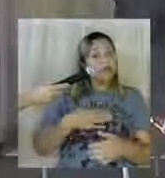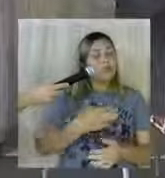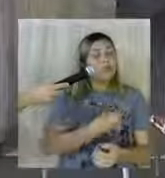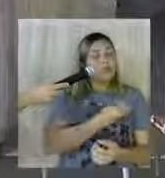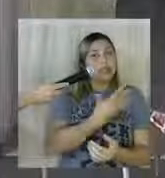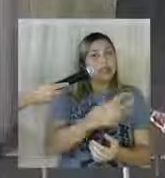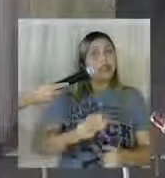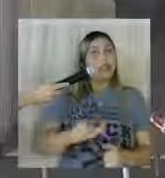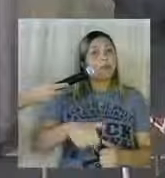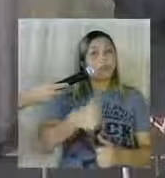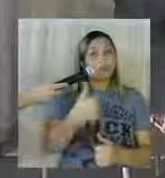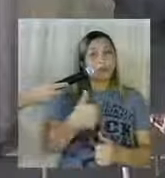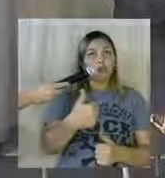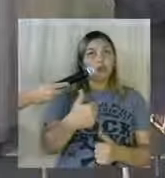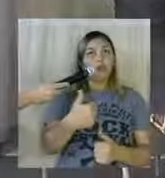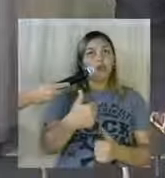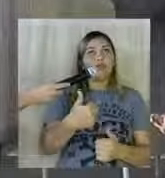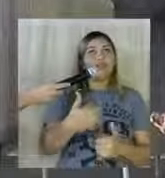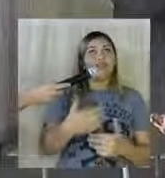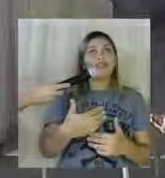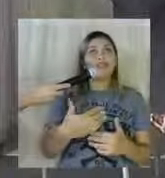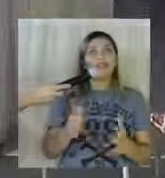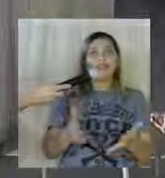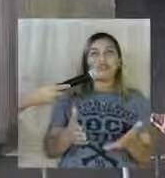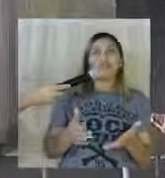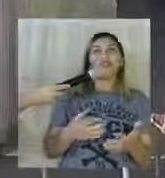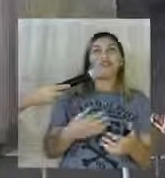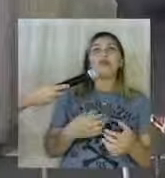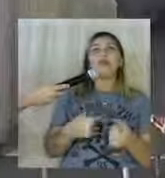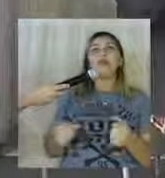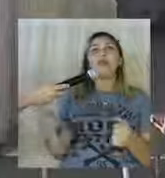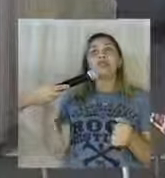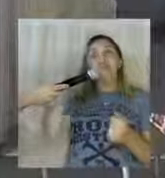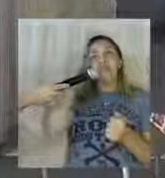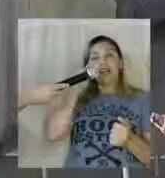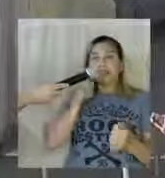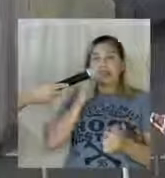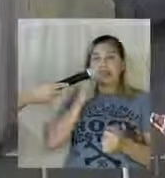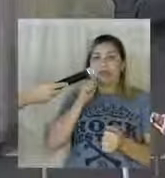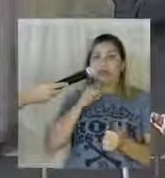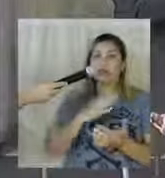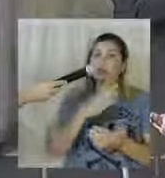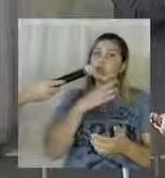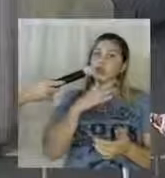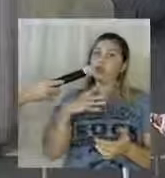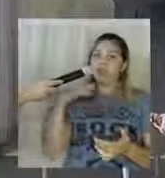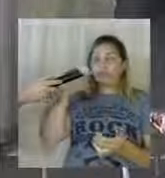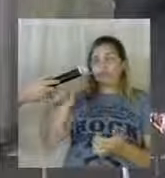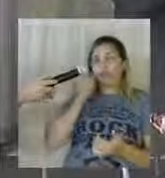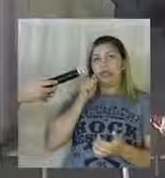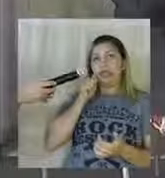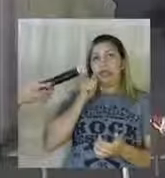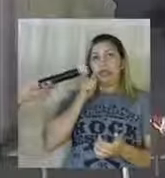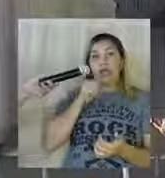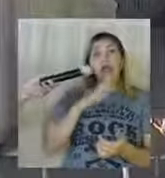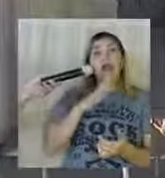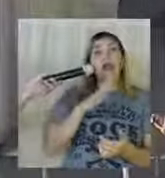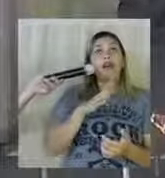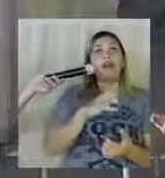A minha vida, ela melhorou hoje, quando eu conheci a Alessandra.